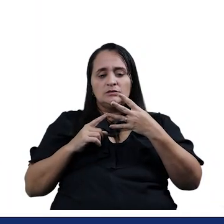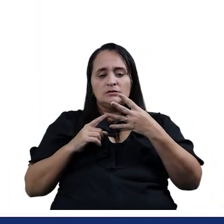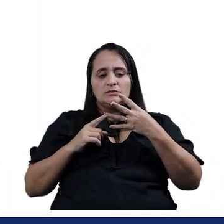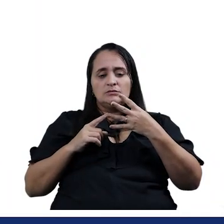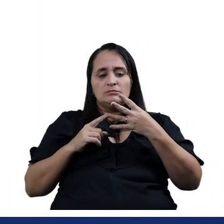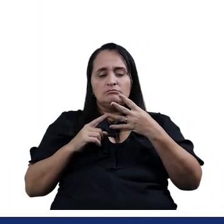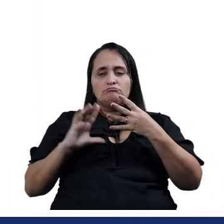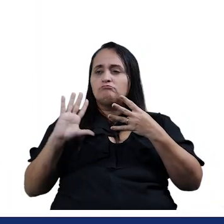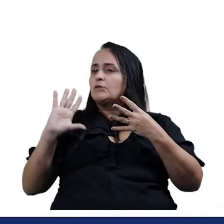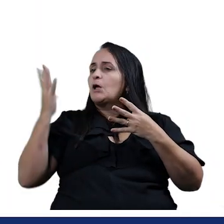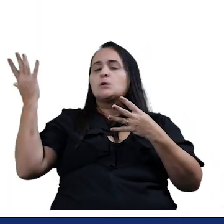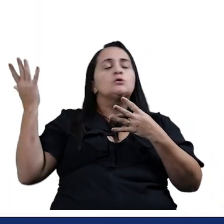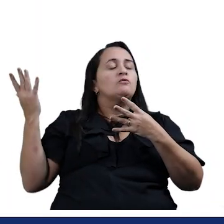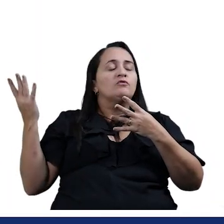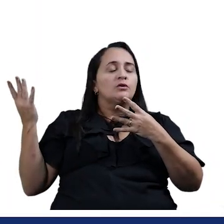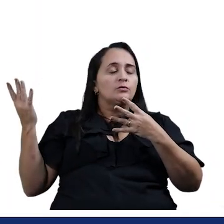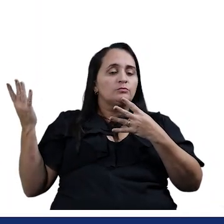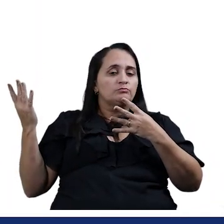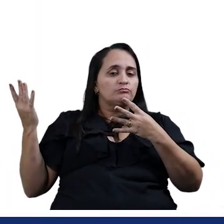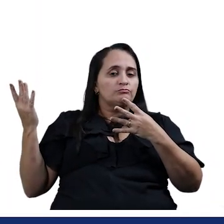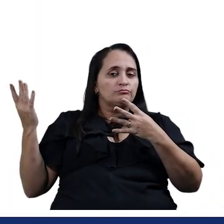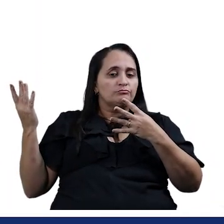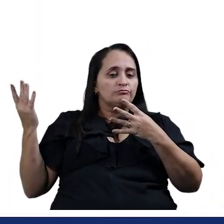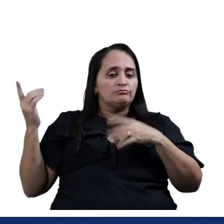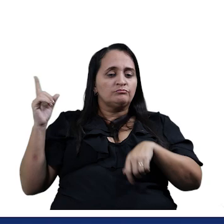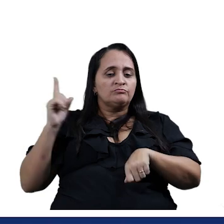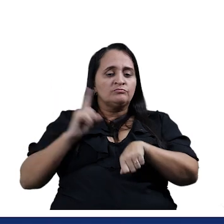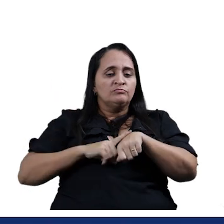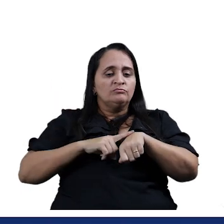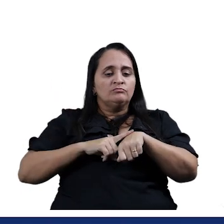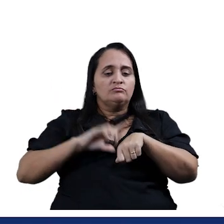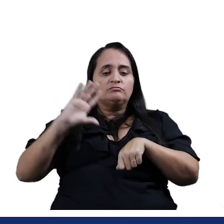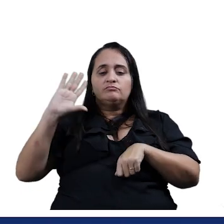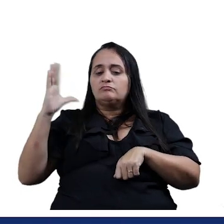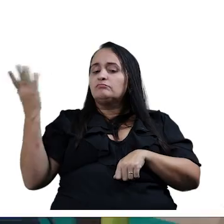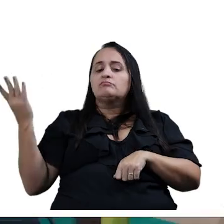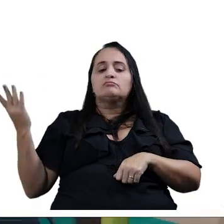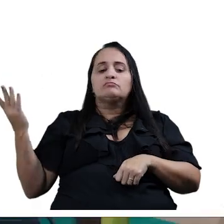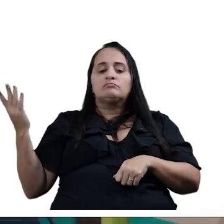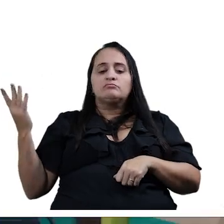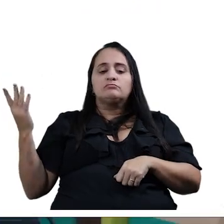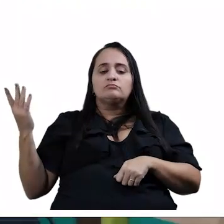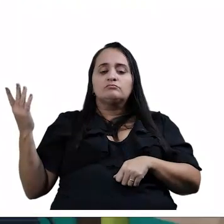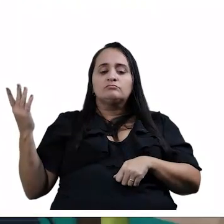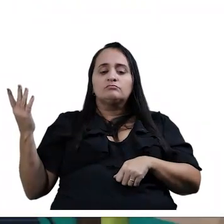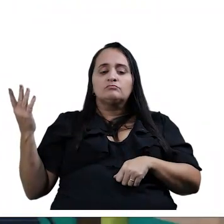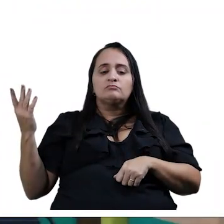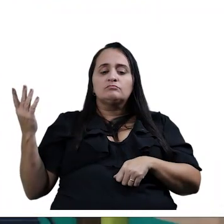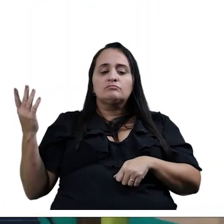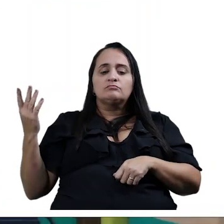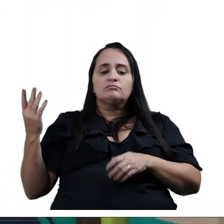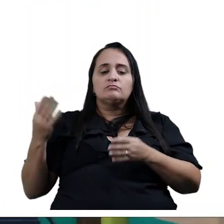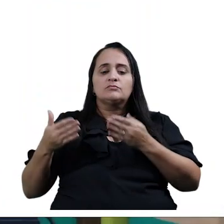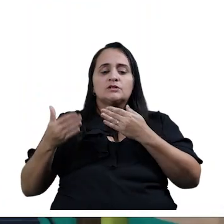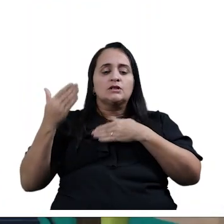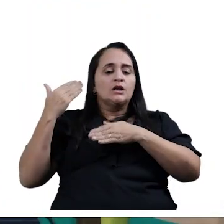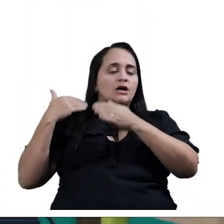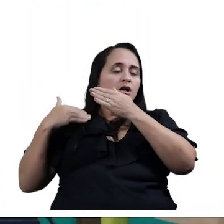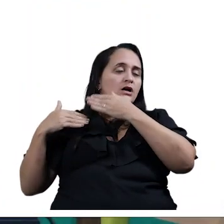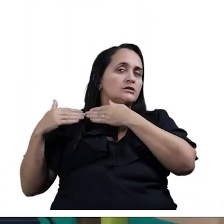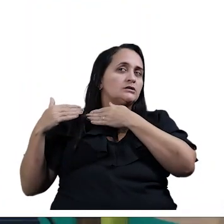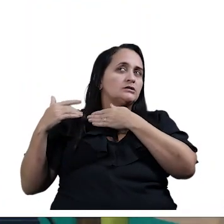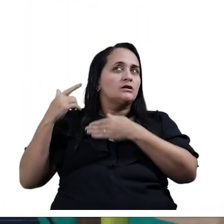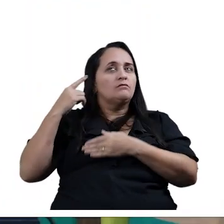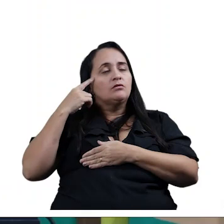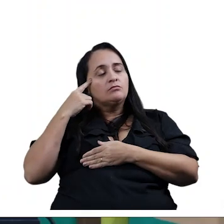afinal, se decidiu. Então, foi naquela hora que ela tomou a decisão. Se naquela hora ela tomou a decisão, foi porque